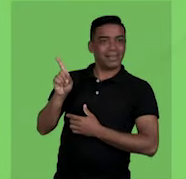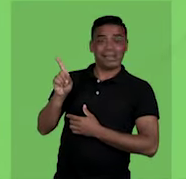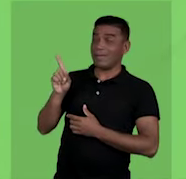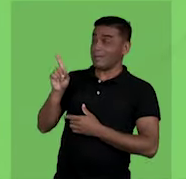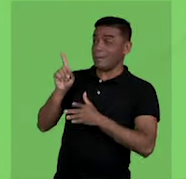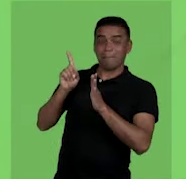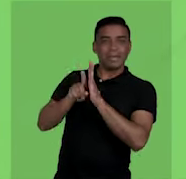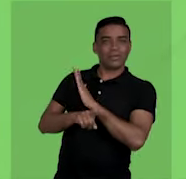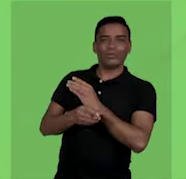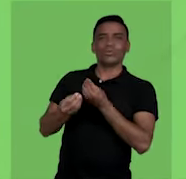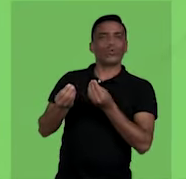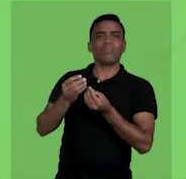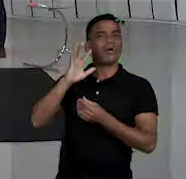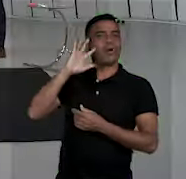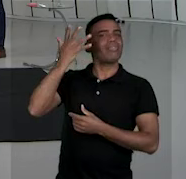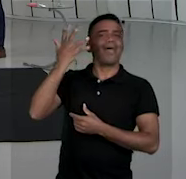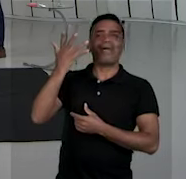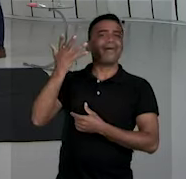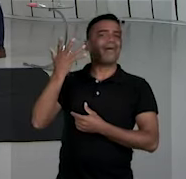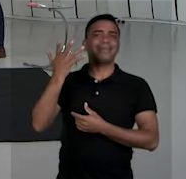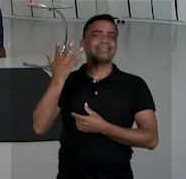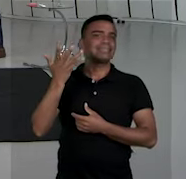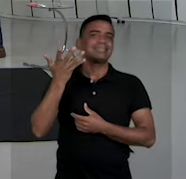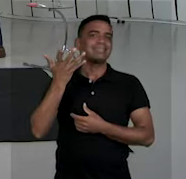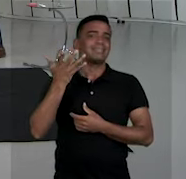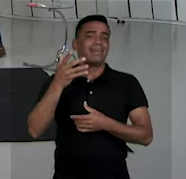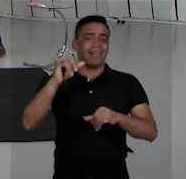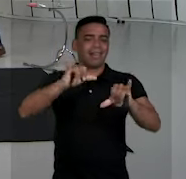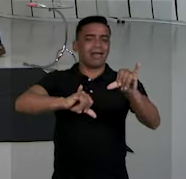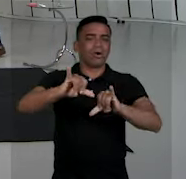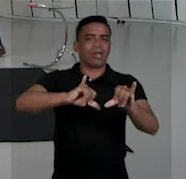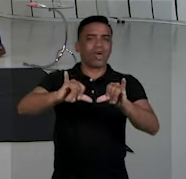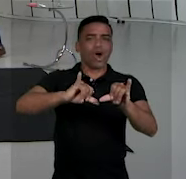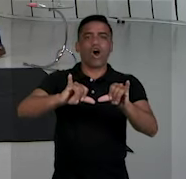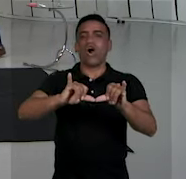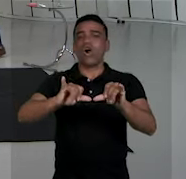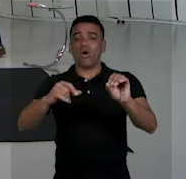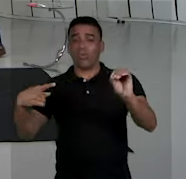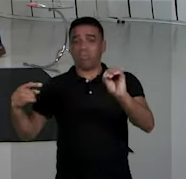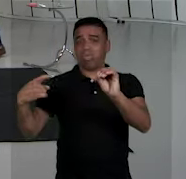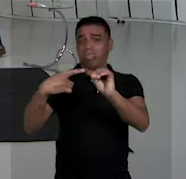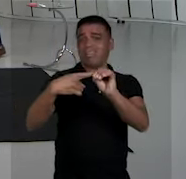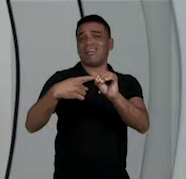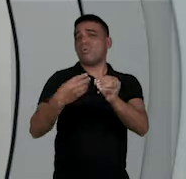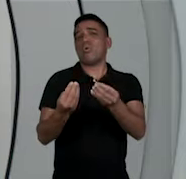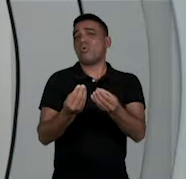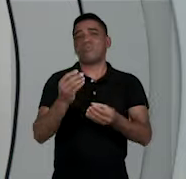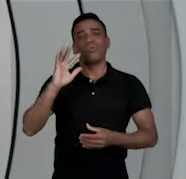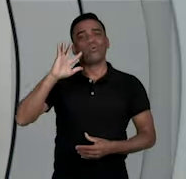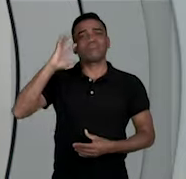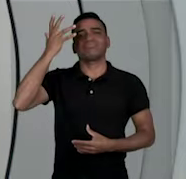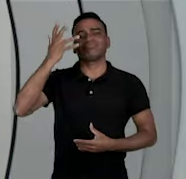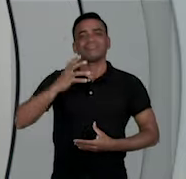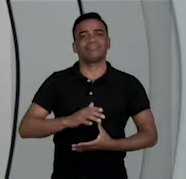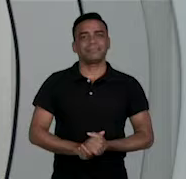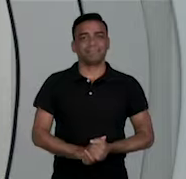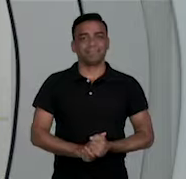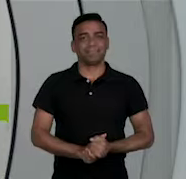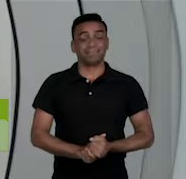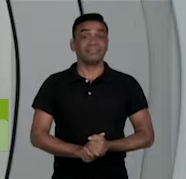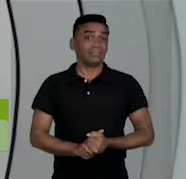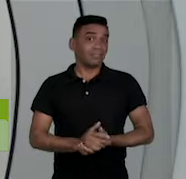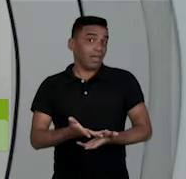é realizada a fertilização in vitro? Eu acho que a gente falou um pouco, né? A fertilização in vitro, como fala,